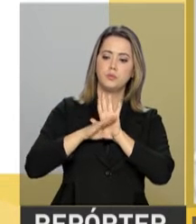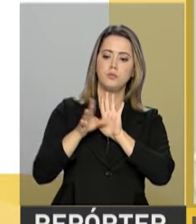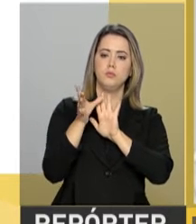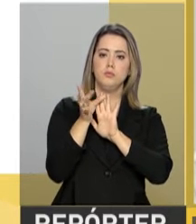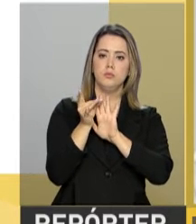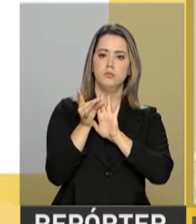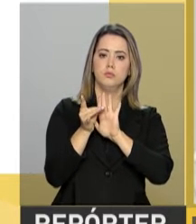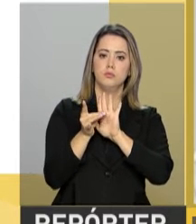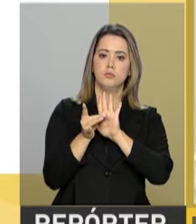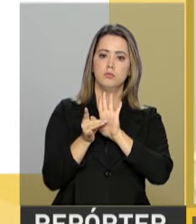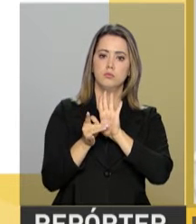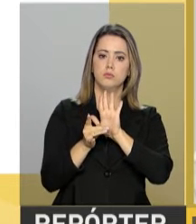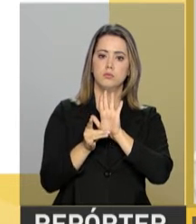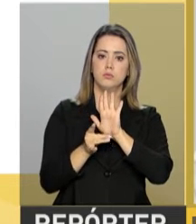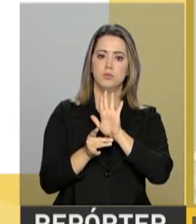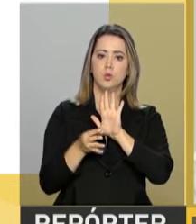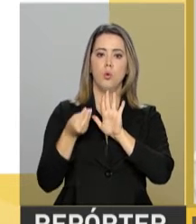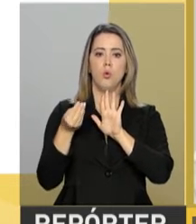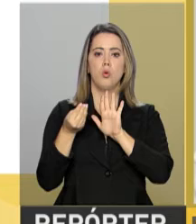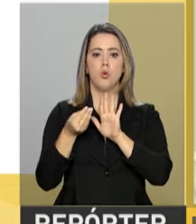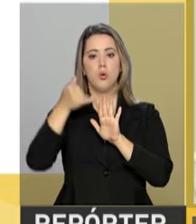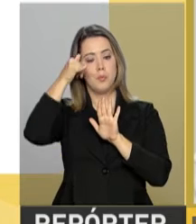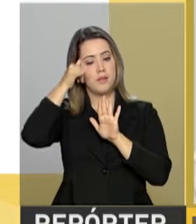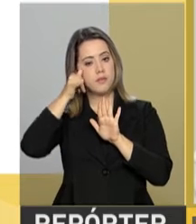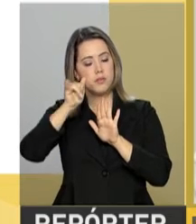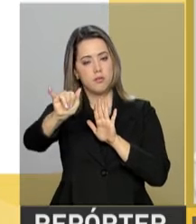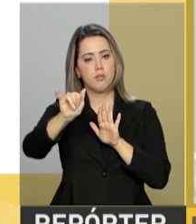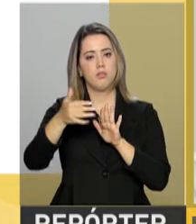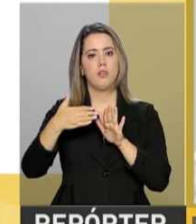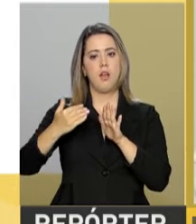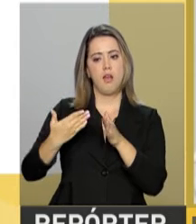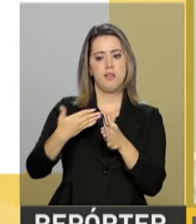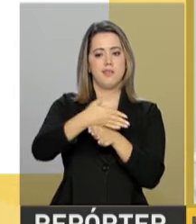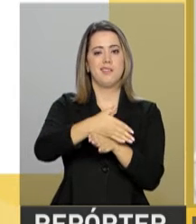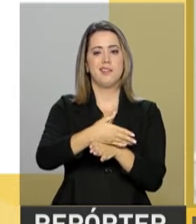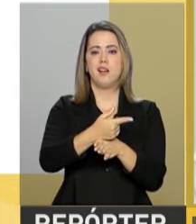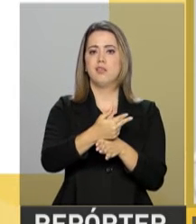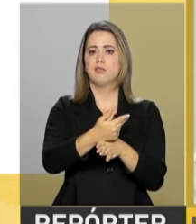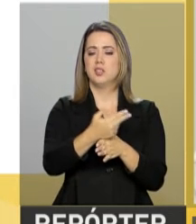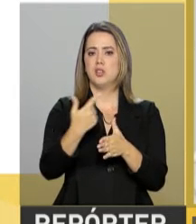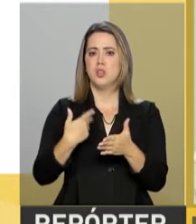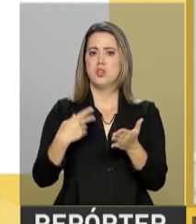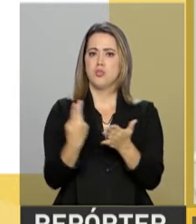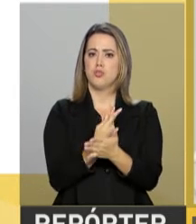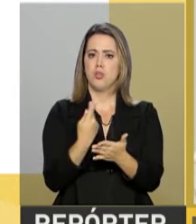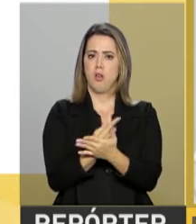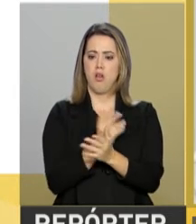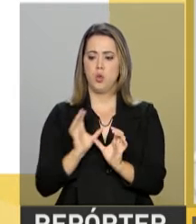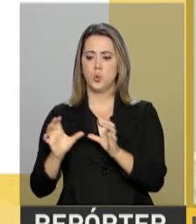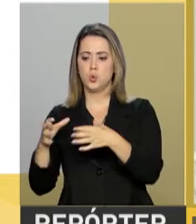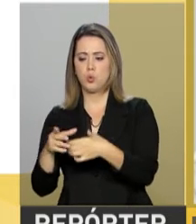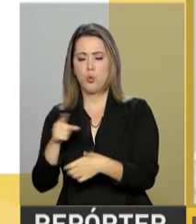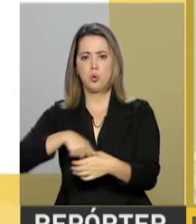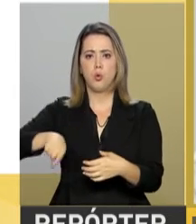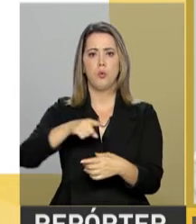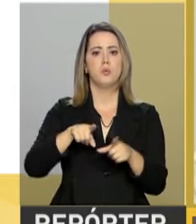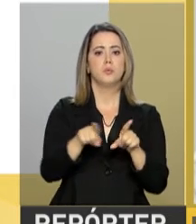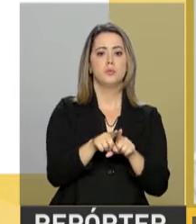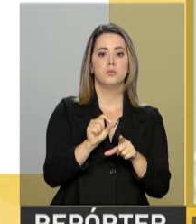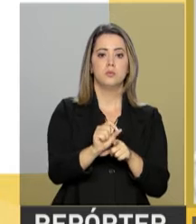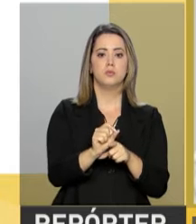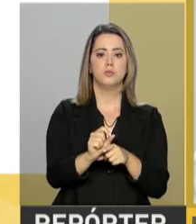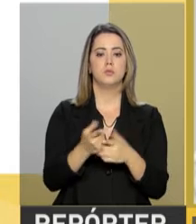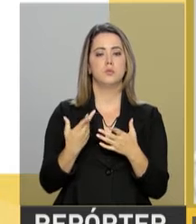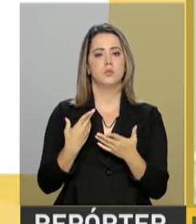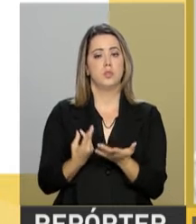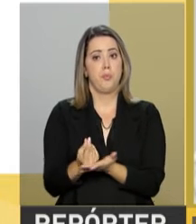ponto a ponto para atacar as rotas do tráfico atacar as quadrilhas bandos como eles chamam de atacar também os